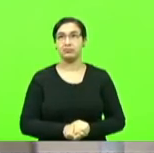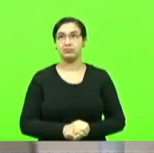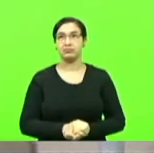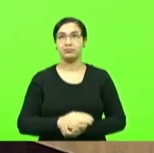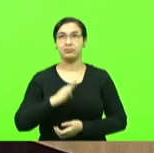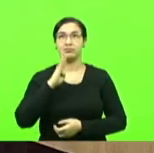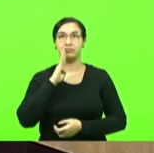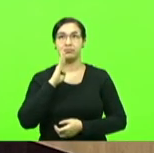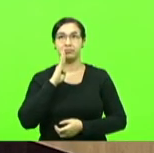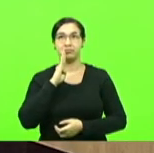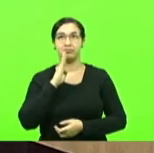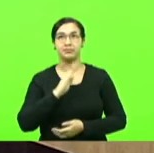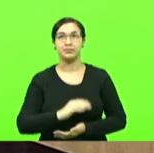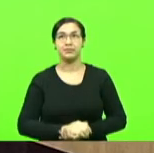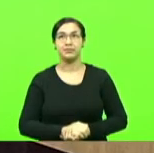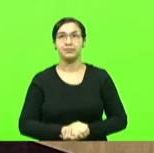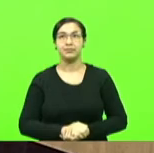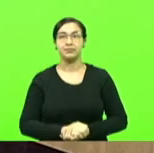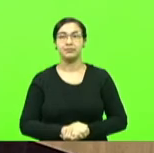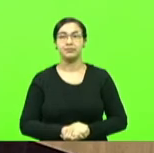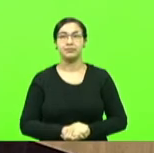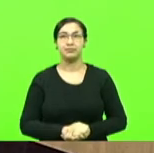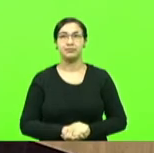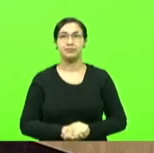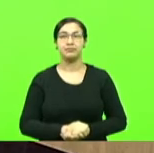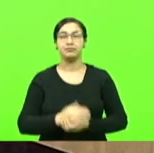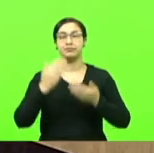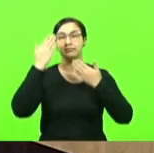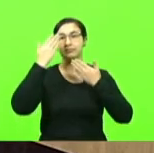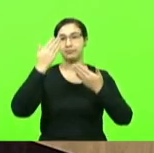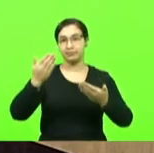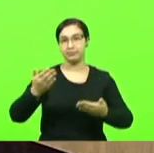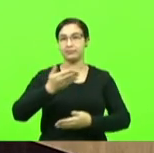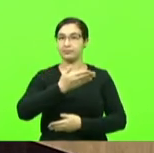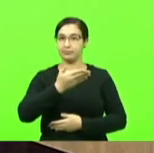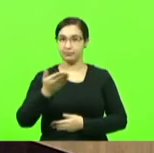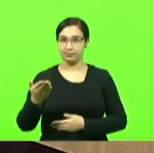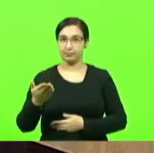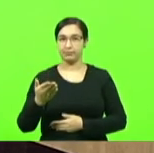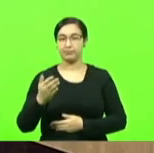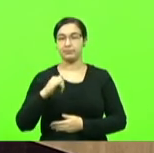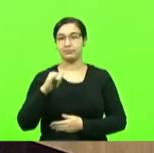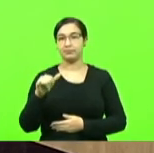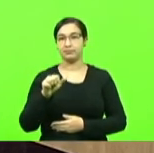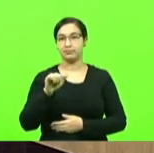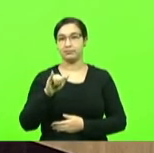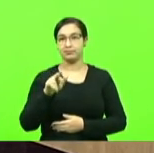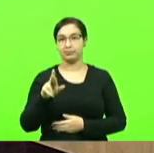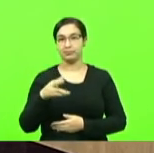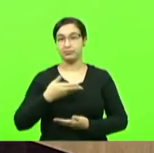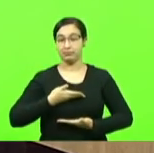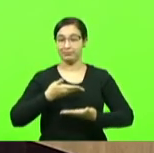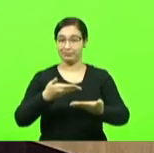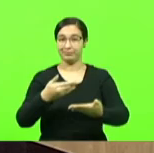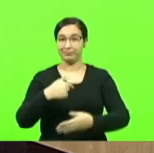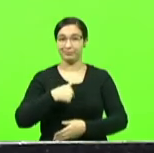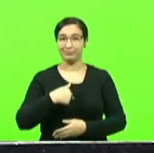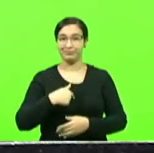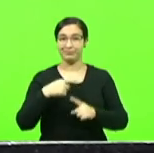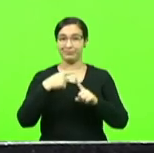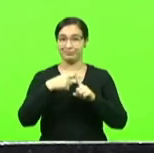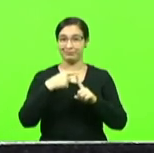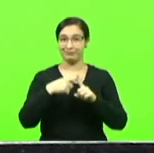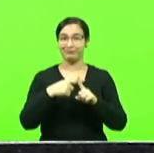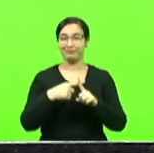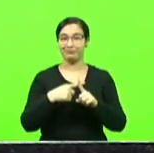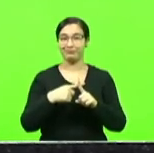Berlanda. Eu peço a palavra para agradecer Vossa Excelência, deputado Jair. Fui convidado e lá estivemos junto